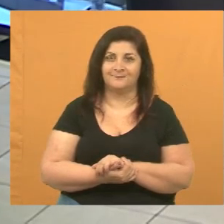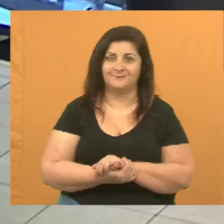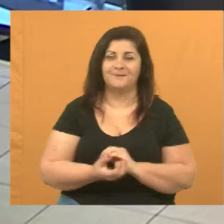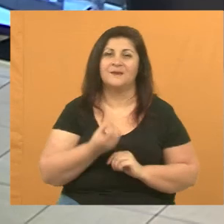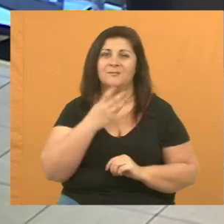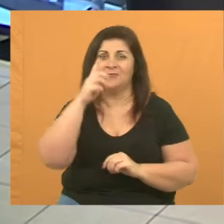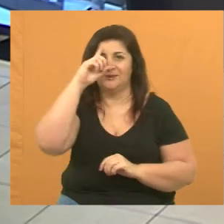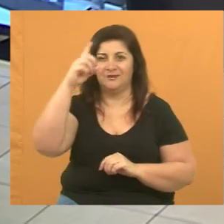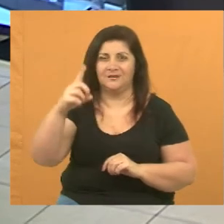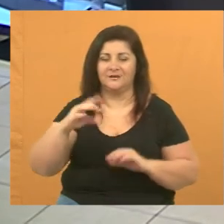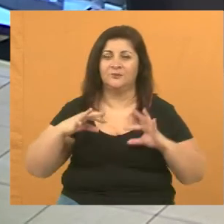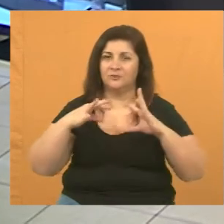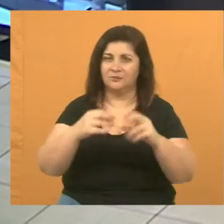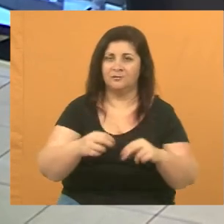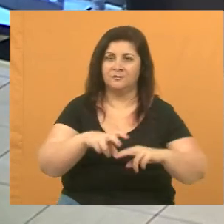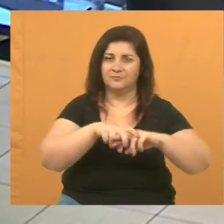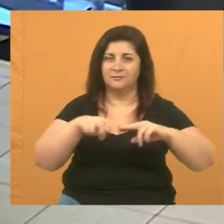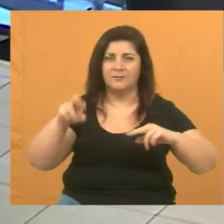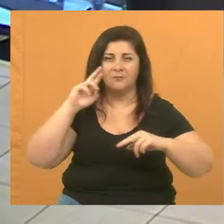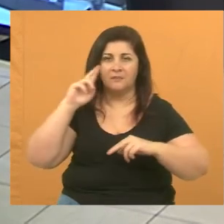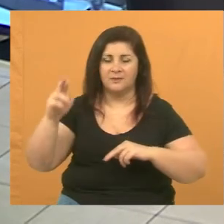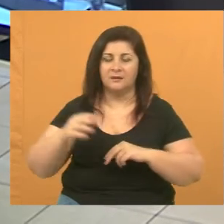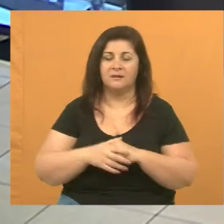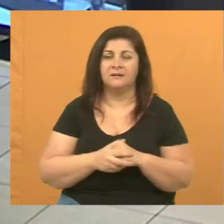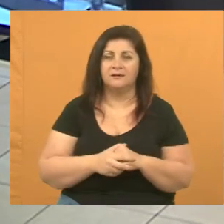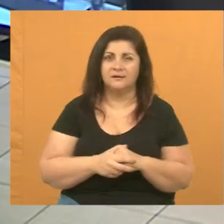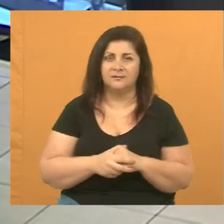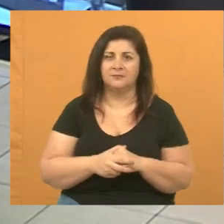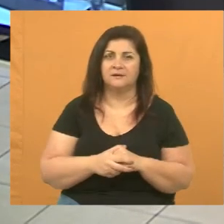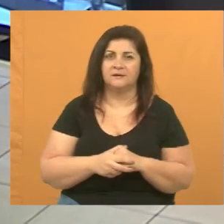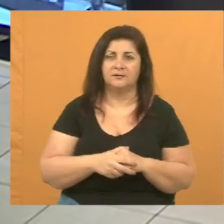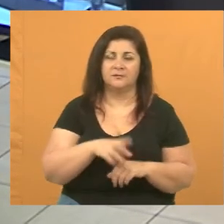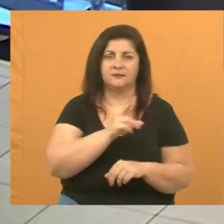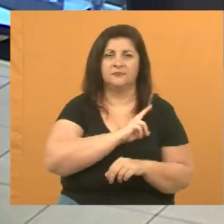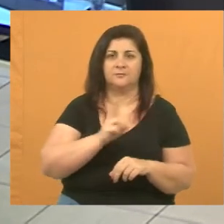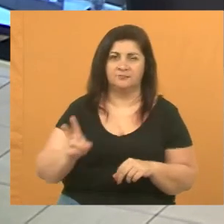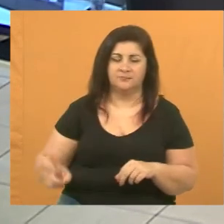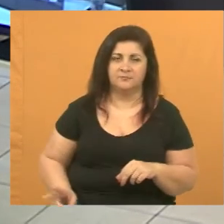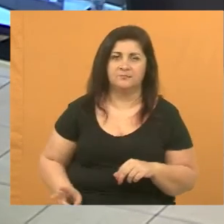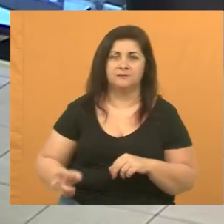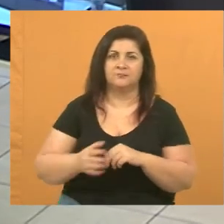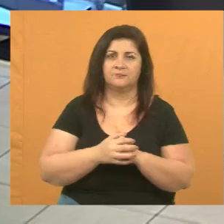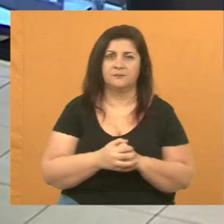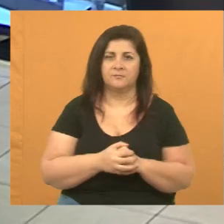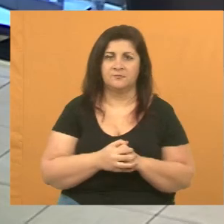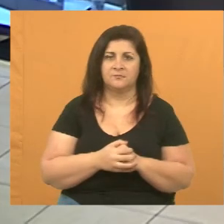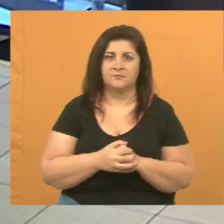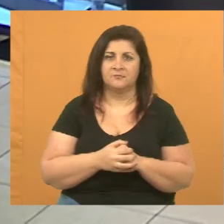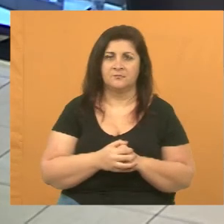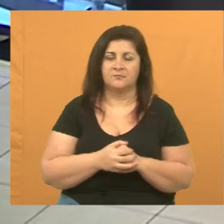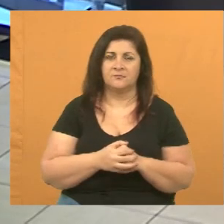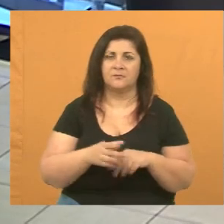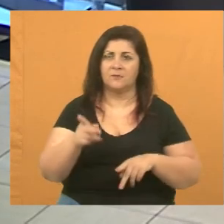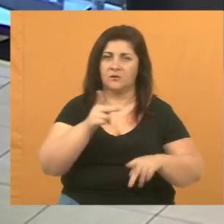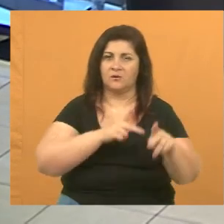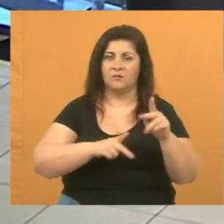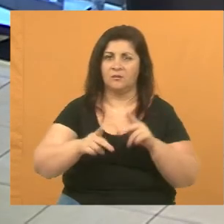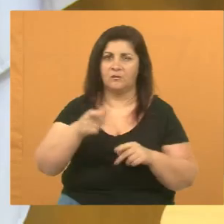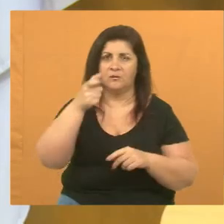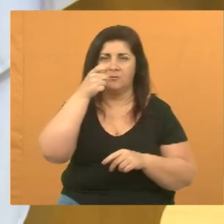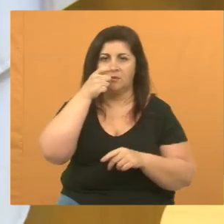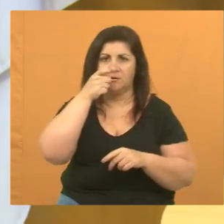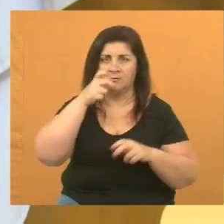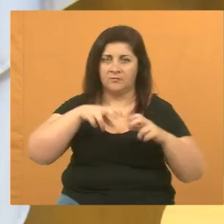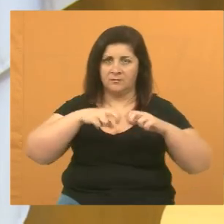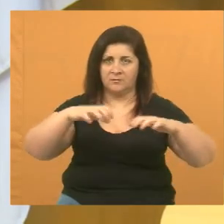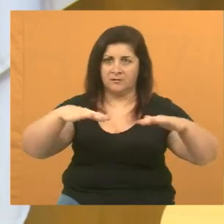Bom dia a todos, cumprimento a mesa em nome da presidente senhorita Lucimar, os nobres colegas vereadores, os munícipes que nos acompanham aí